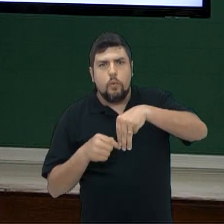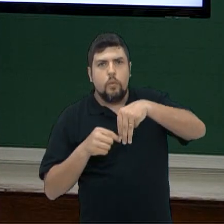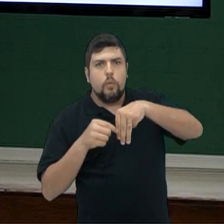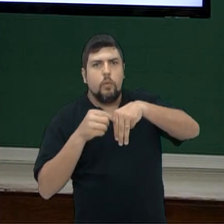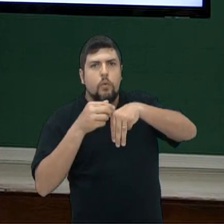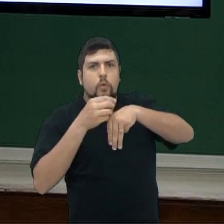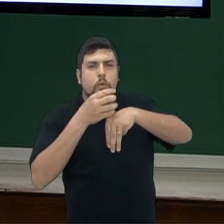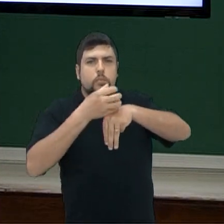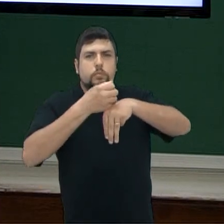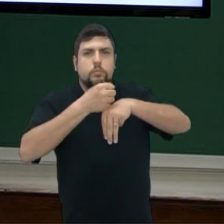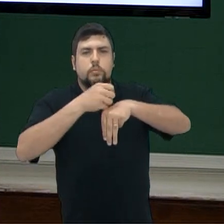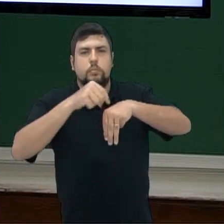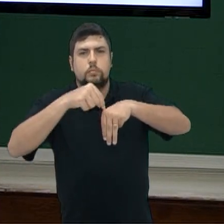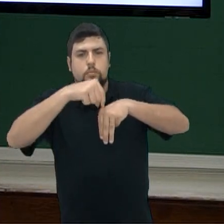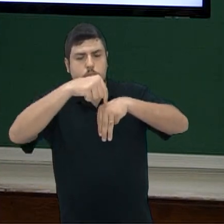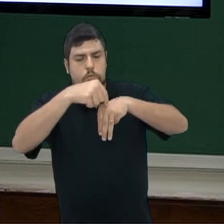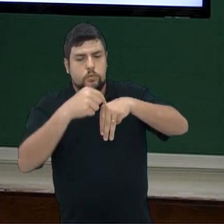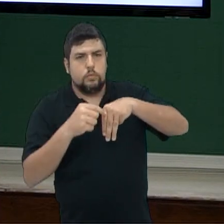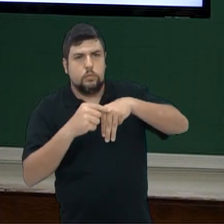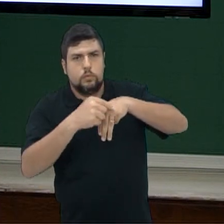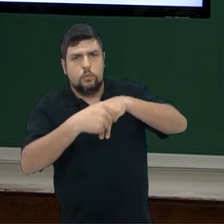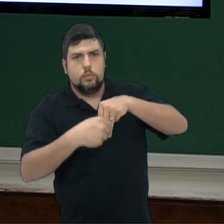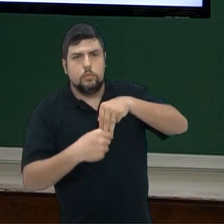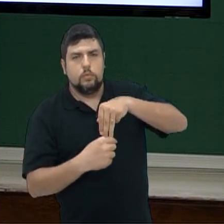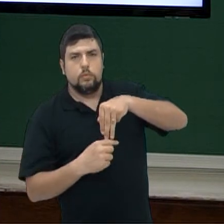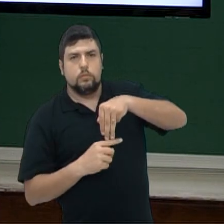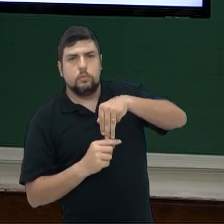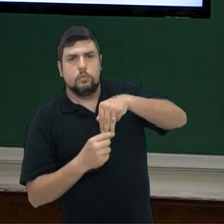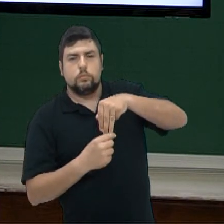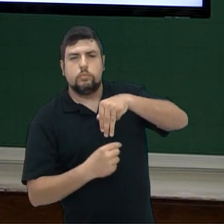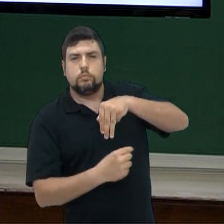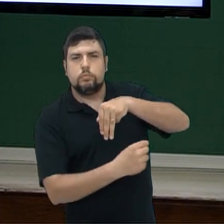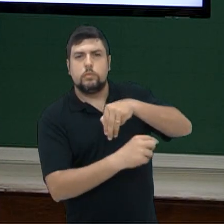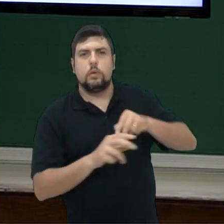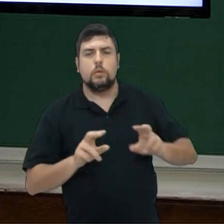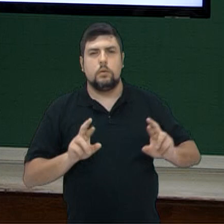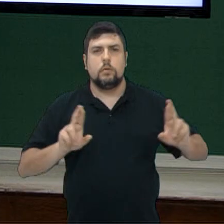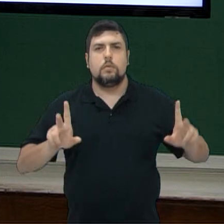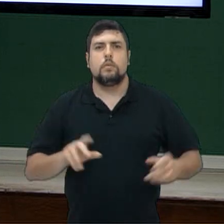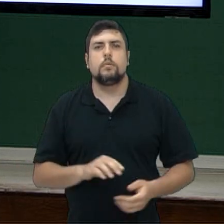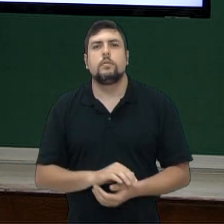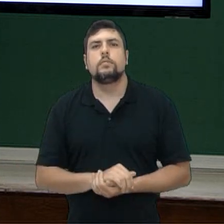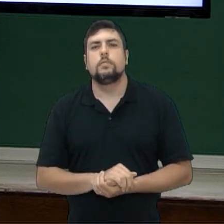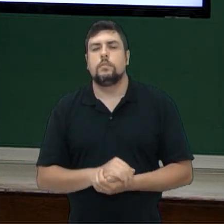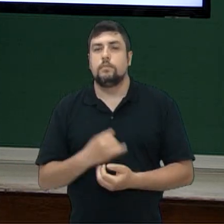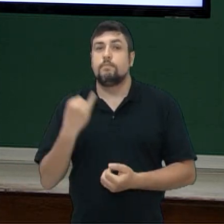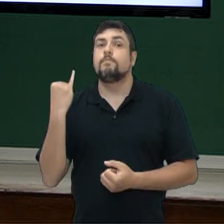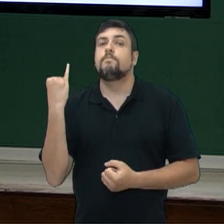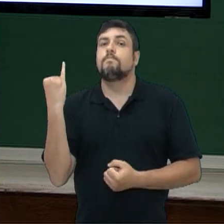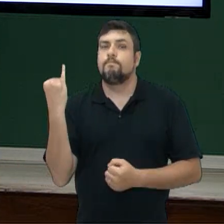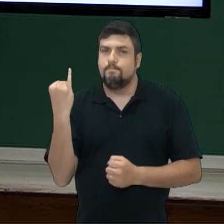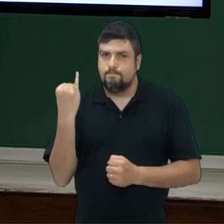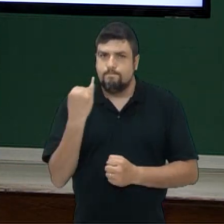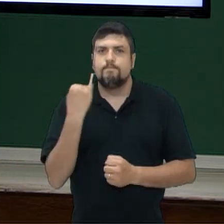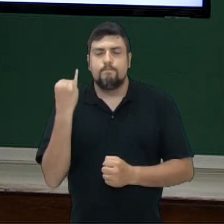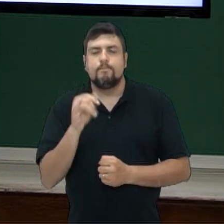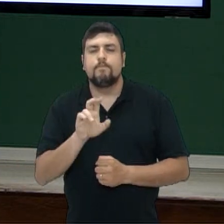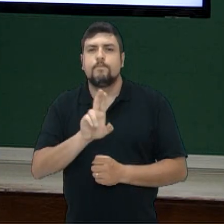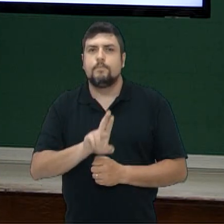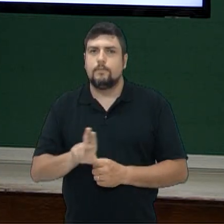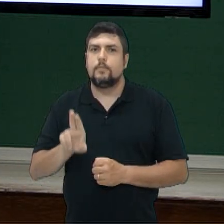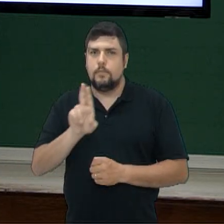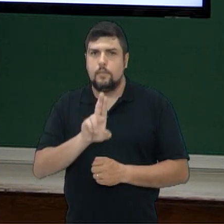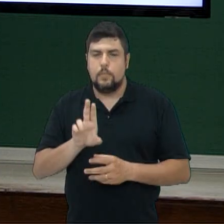e sai numa intensidade diferente aqui, esses transistores. Muito importantes aqui como no uso